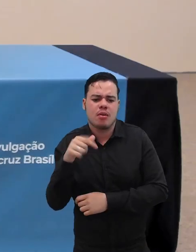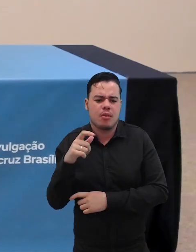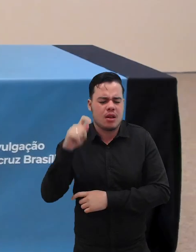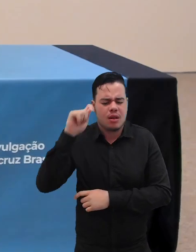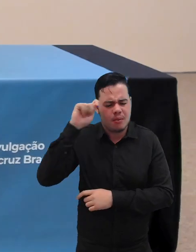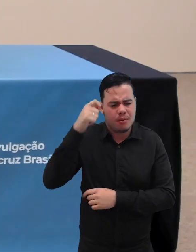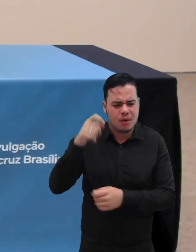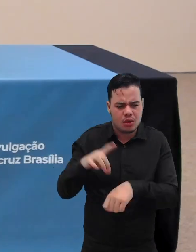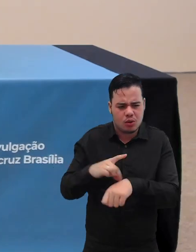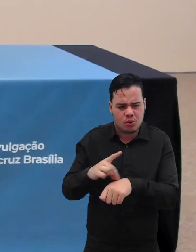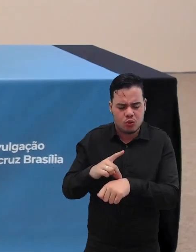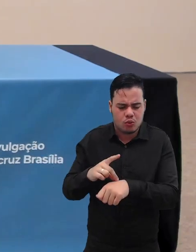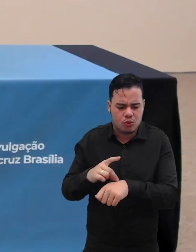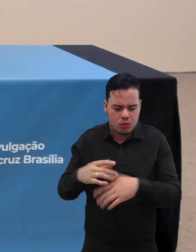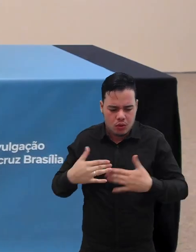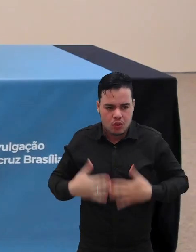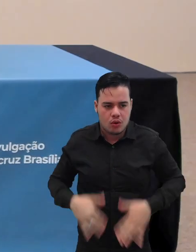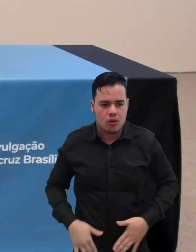colar